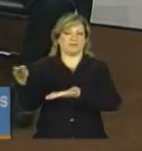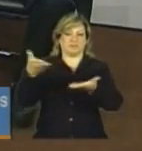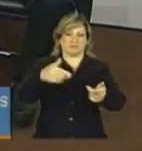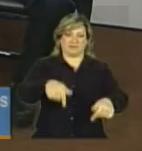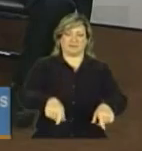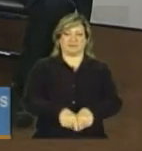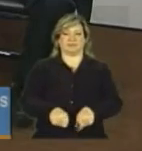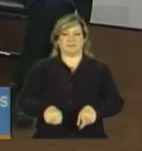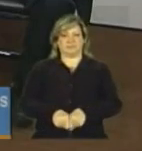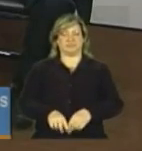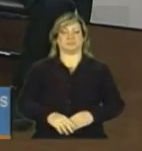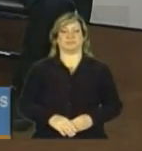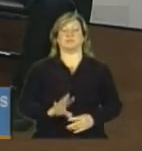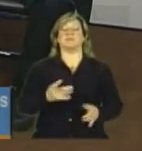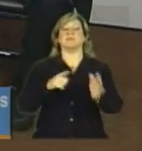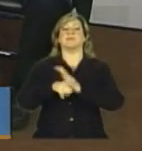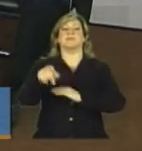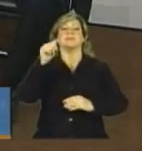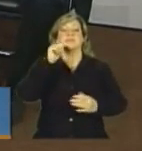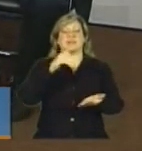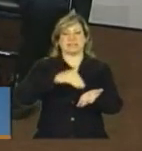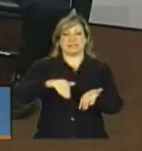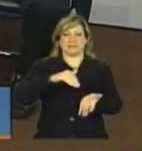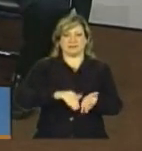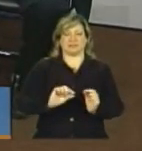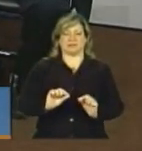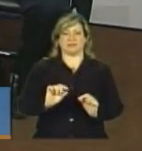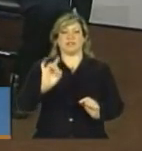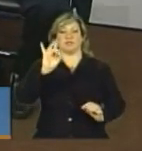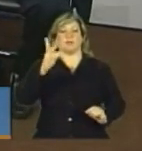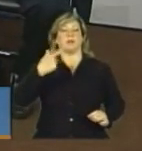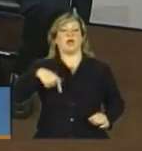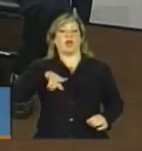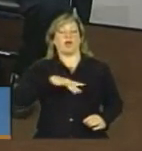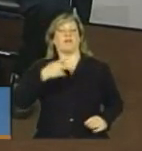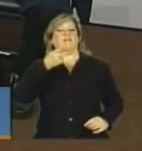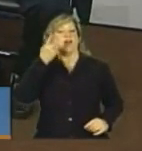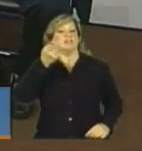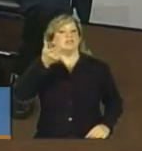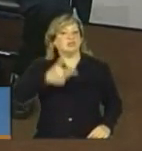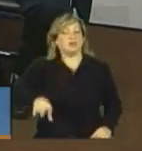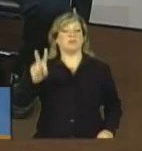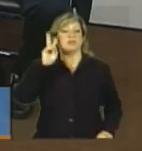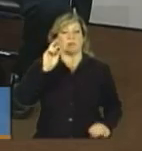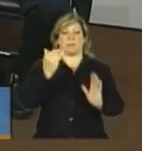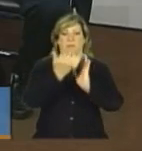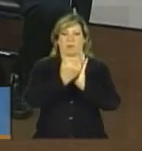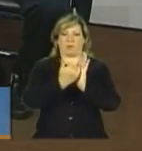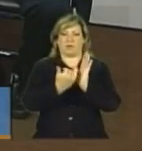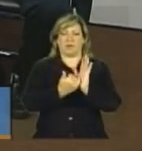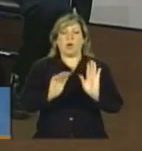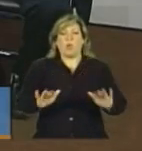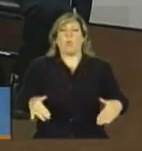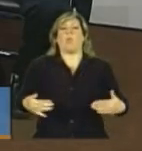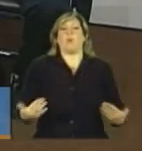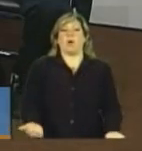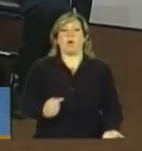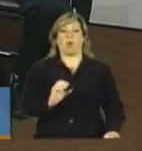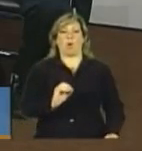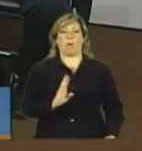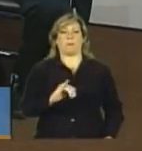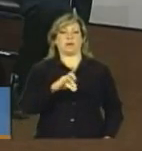senhor conosco. Bom, secretária, eh, só pra gente reforçar um pouquinho a questão do programa, qual é o objetivo